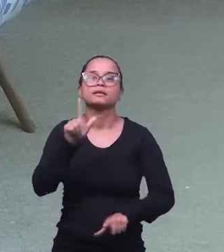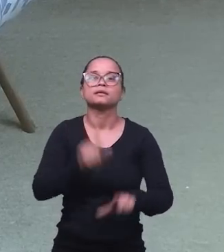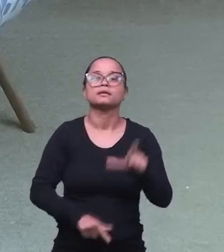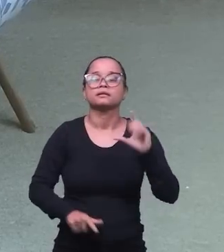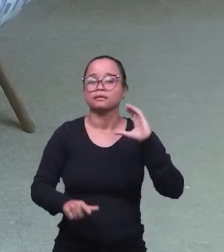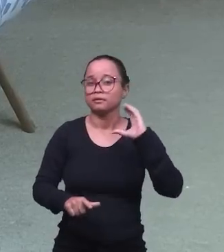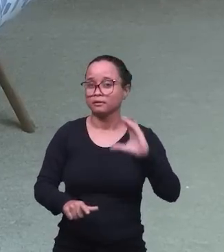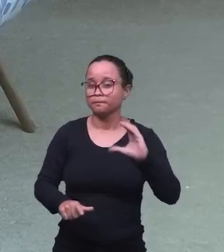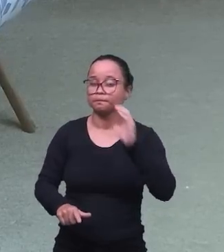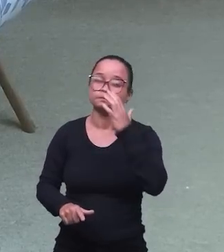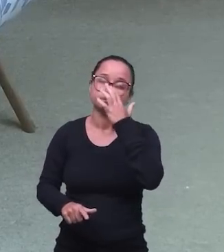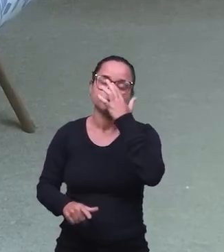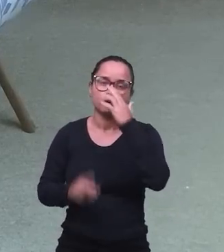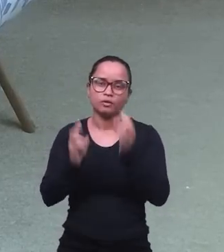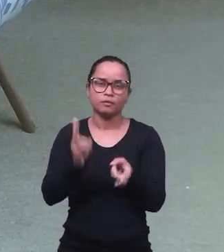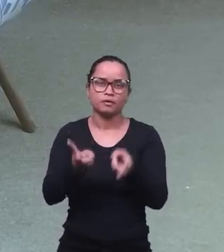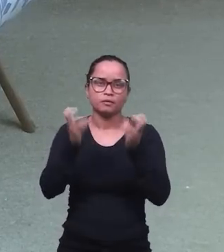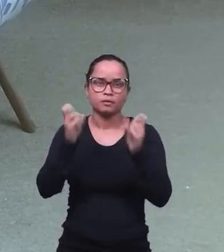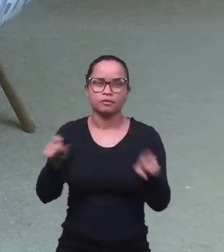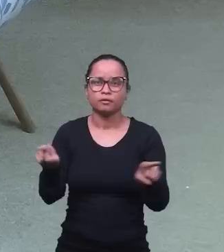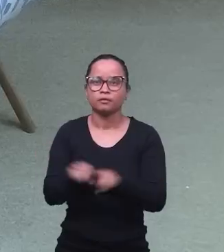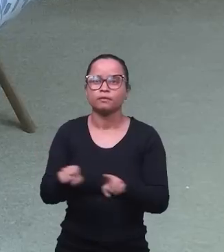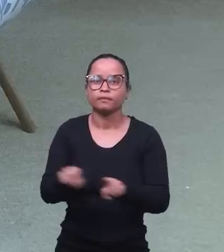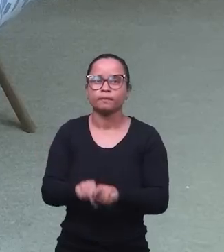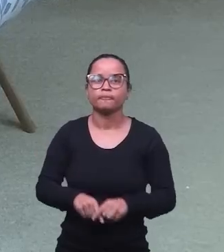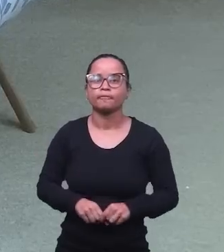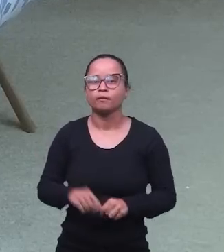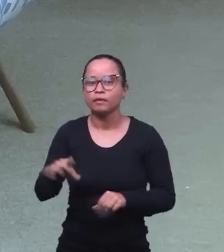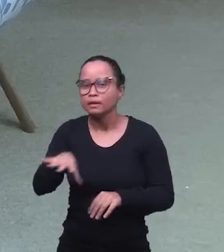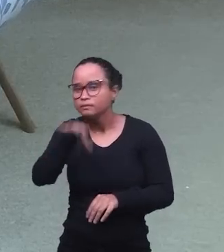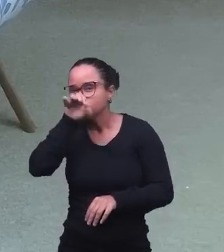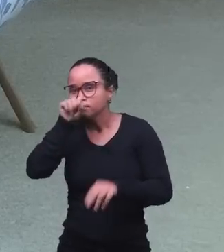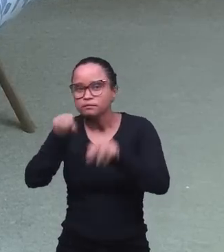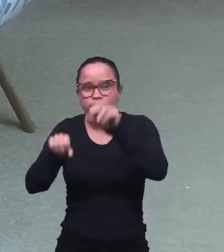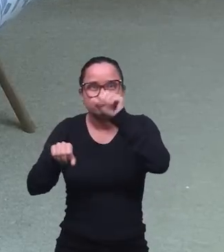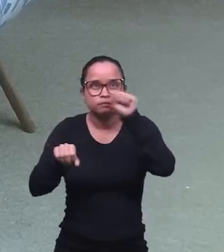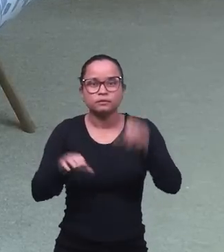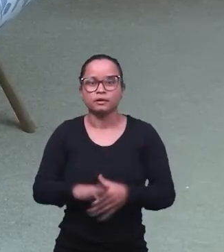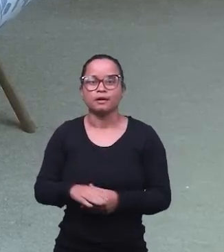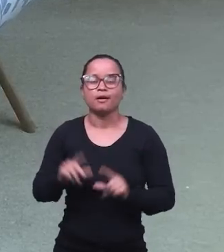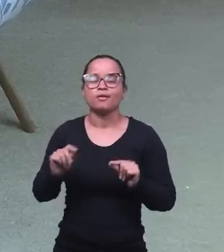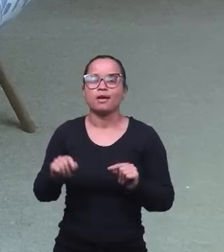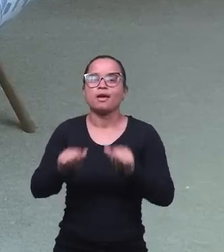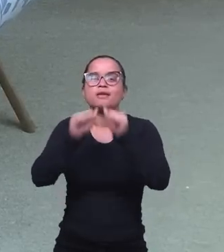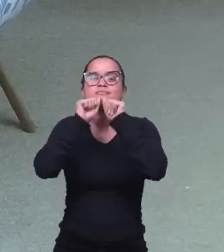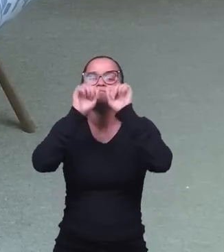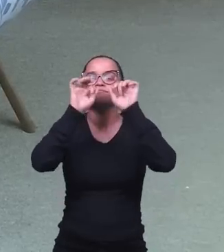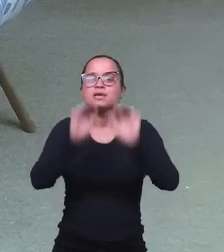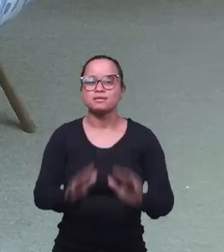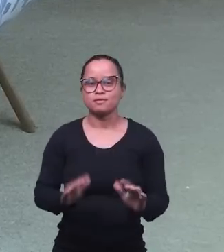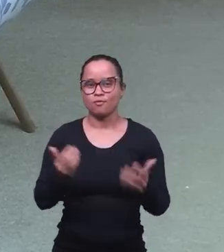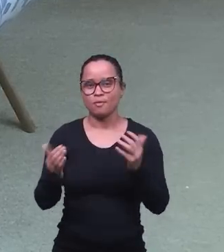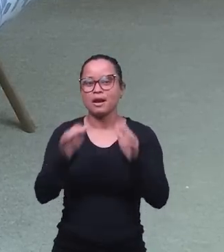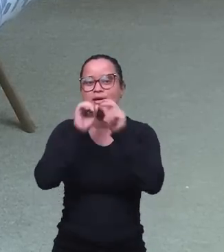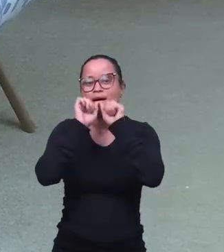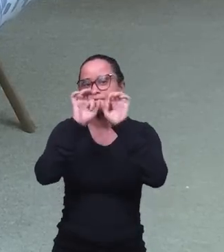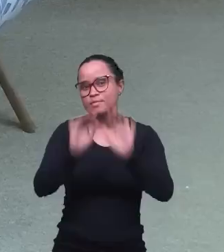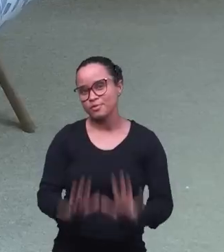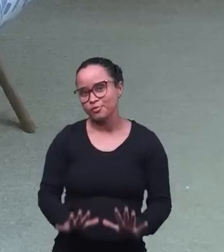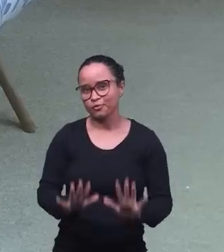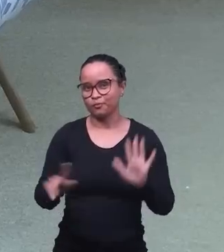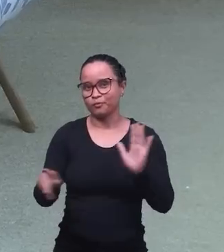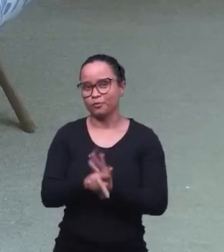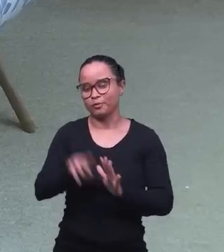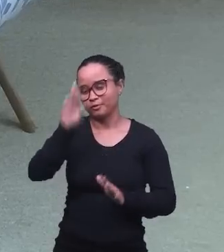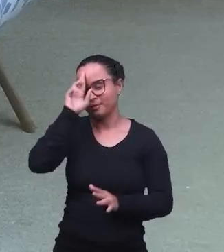C, que nós observamos também, que vai falar dos aromas. Os aromas são as bênçãos do Senhor. Então, aquilo que